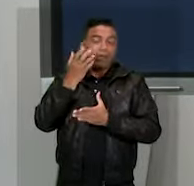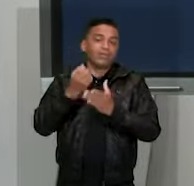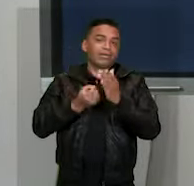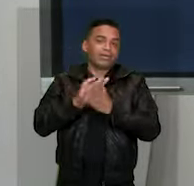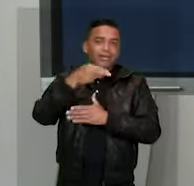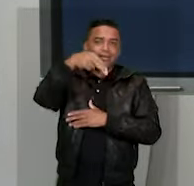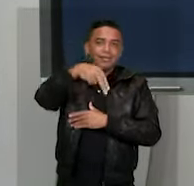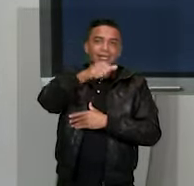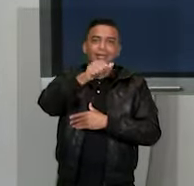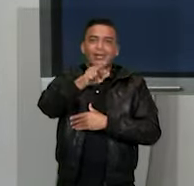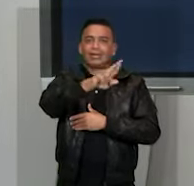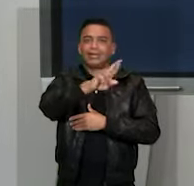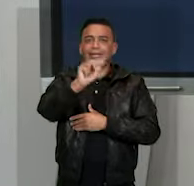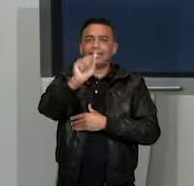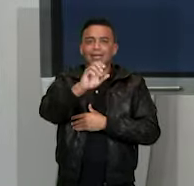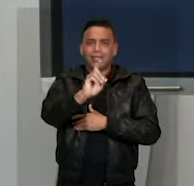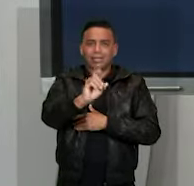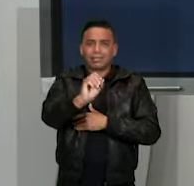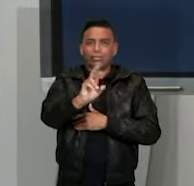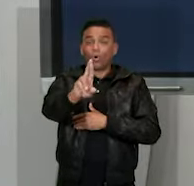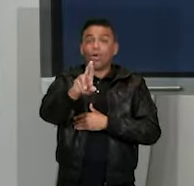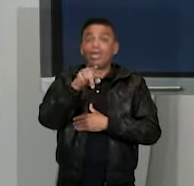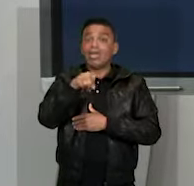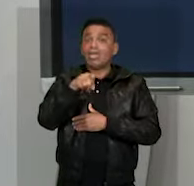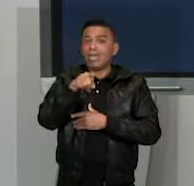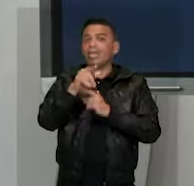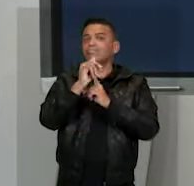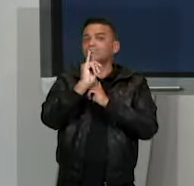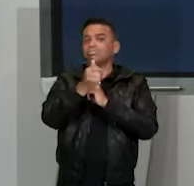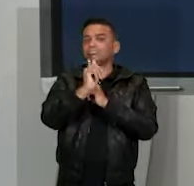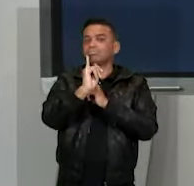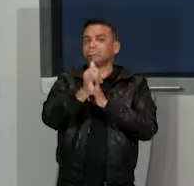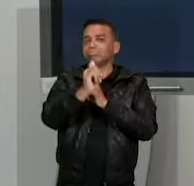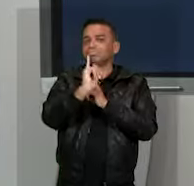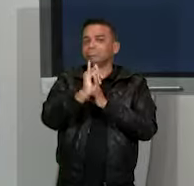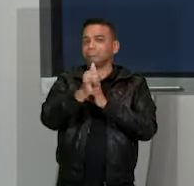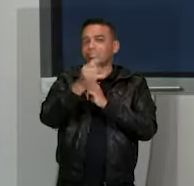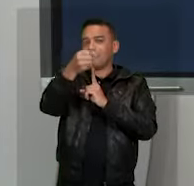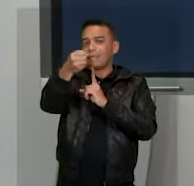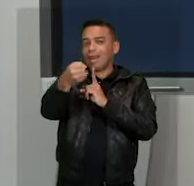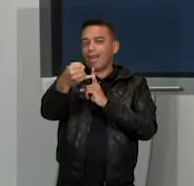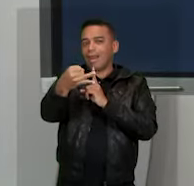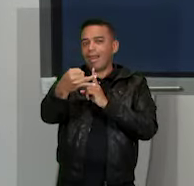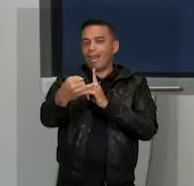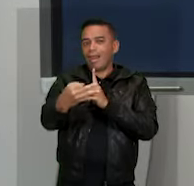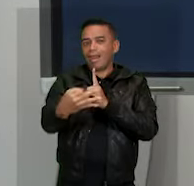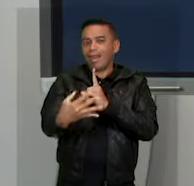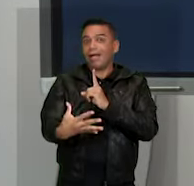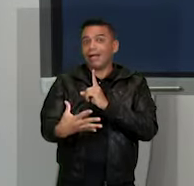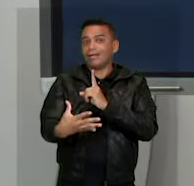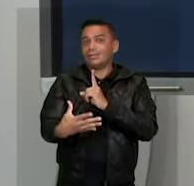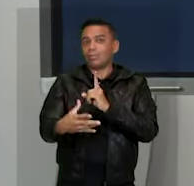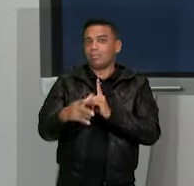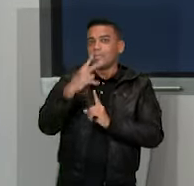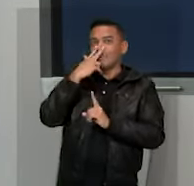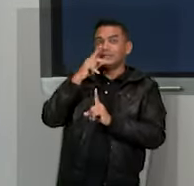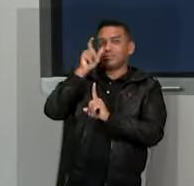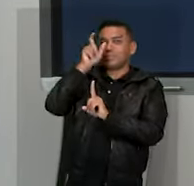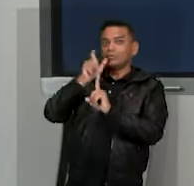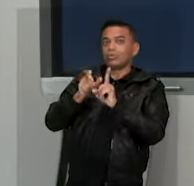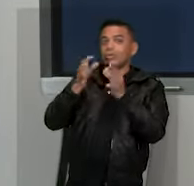para o narrador ser o porta-voz. Ele vai contar os fatos. É como se ele criasse também alguém que viu, que